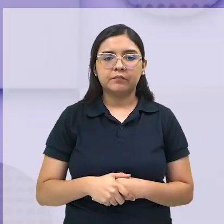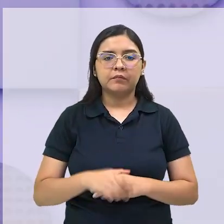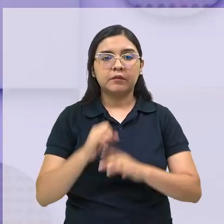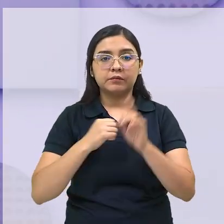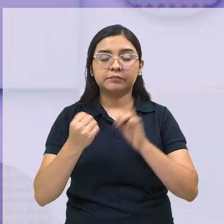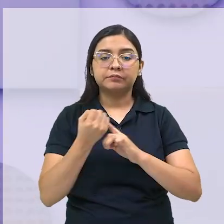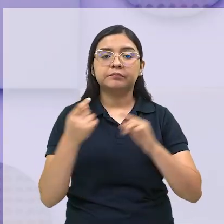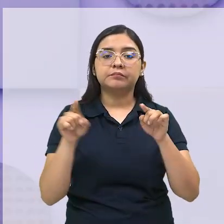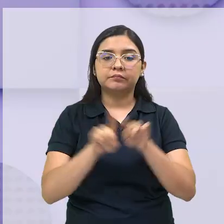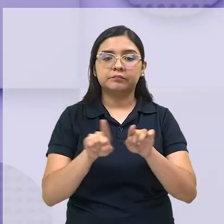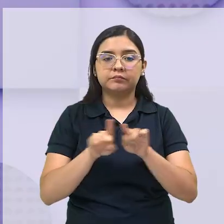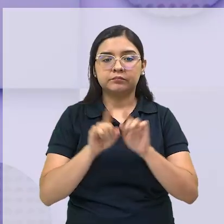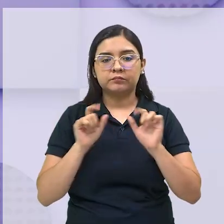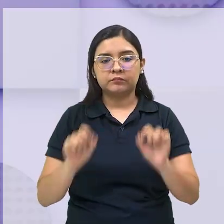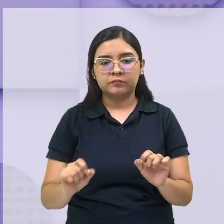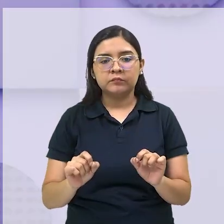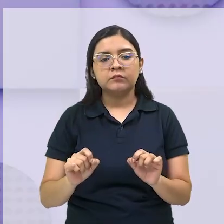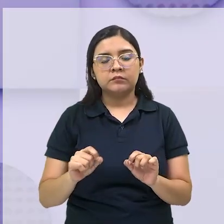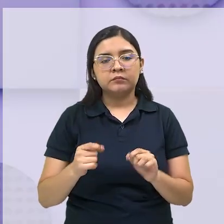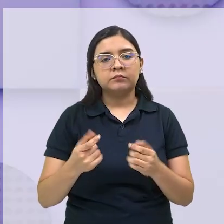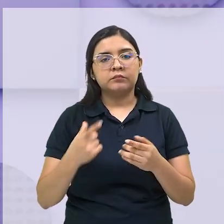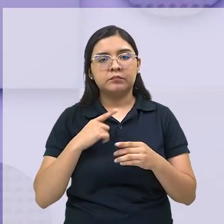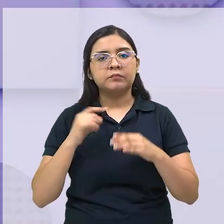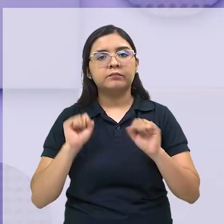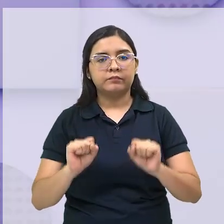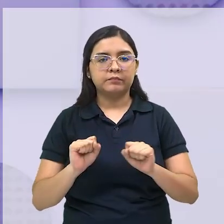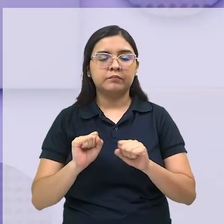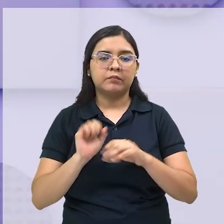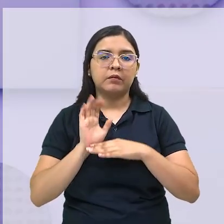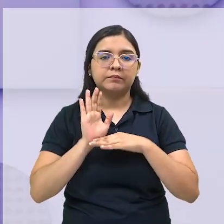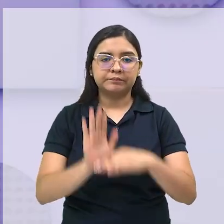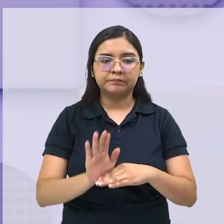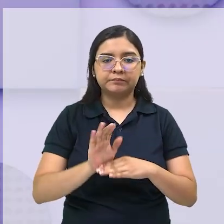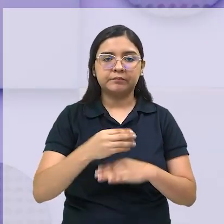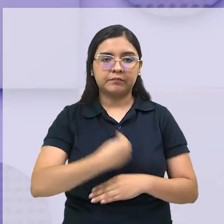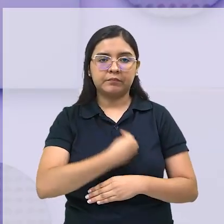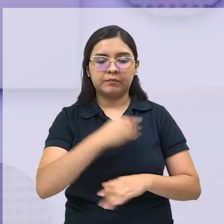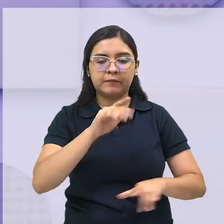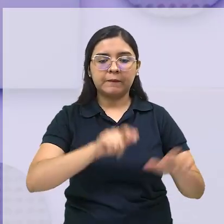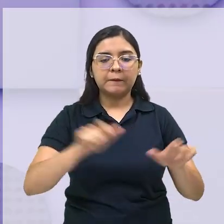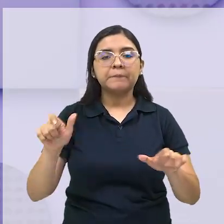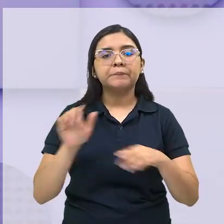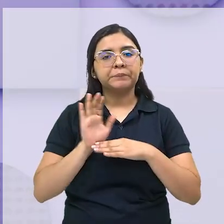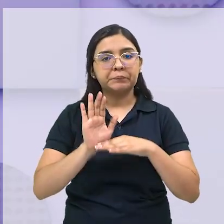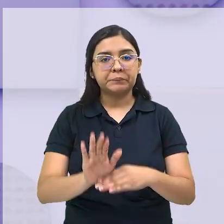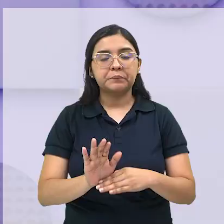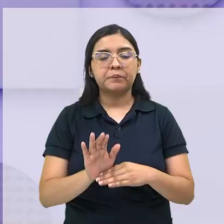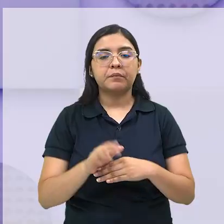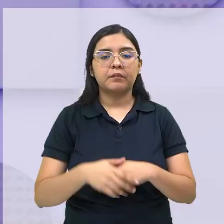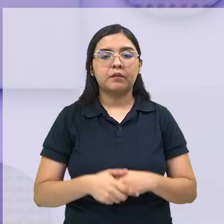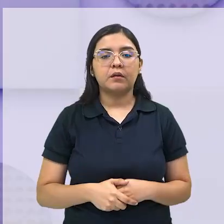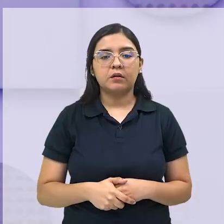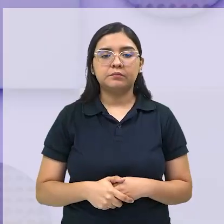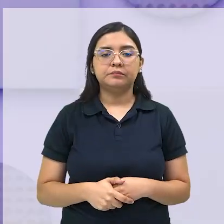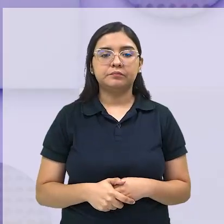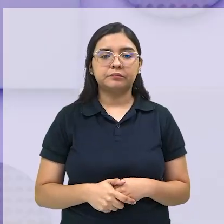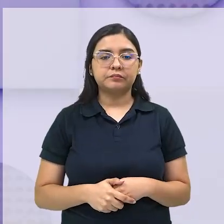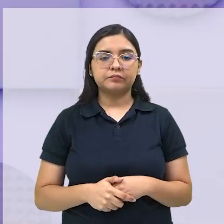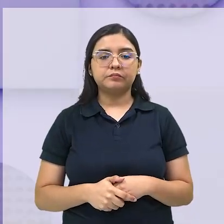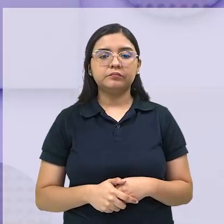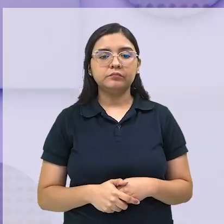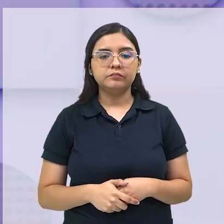presença afetiva e efetiva na vida das pessoas. Tudo isso também faz parte da maneira